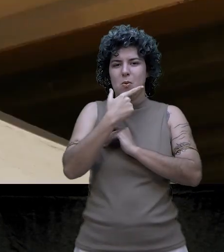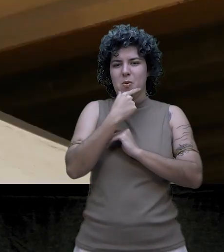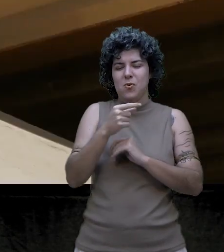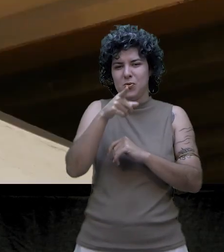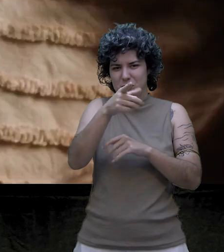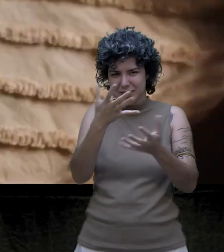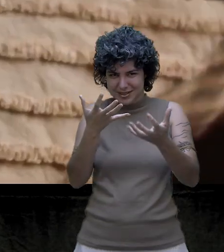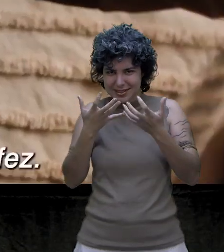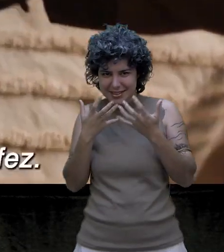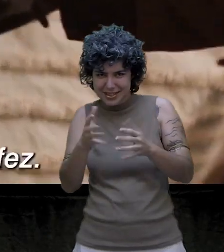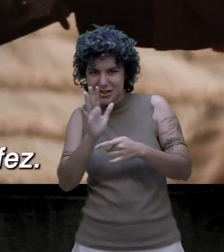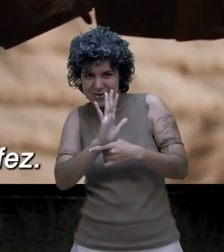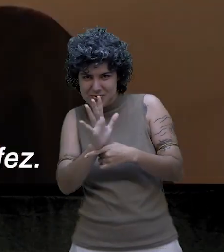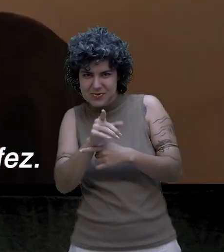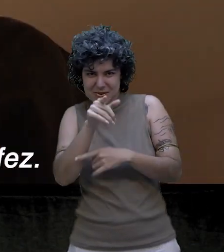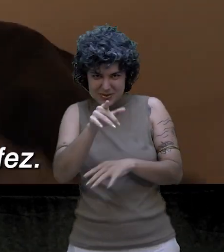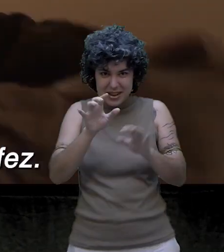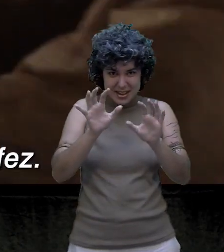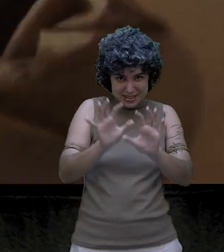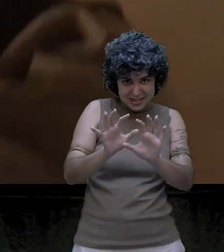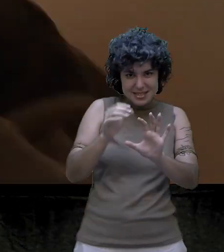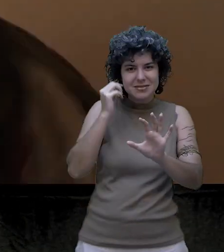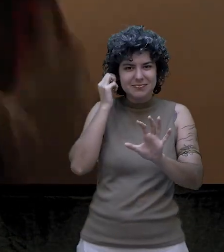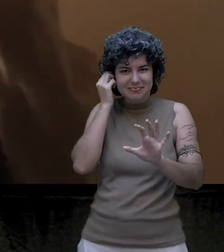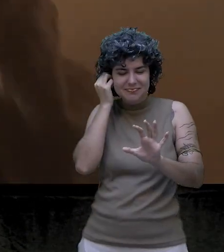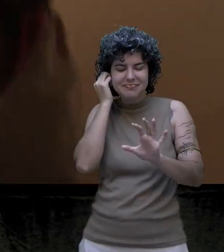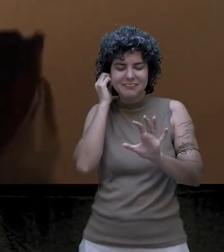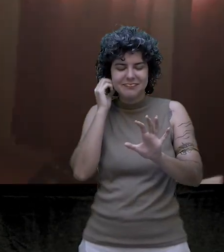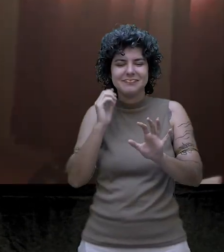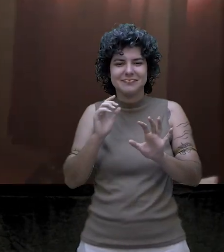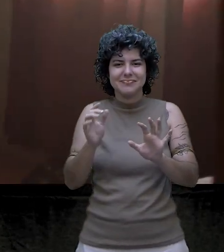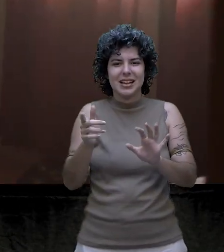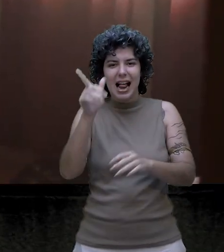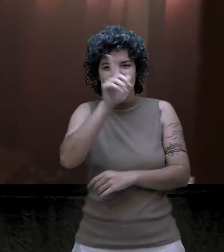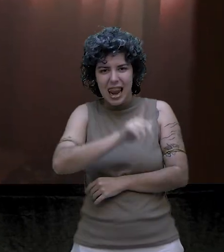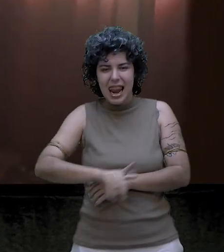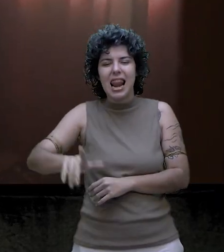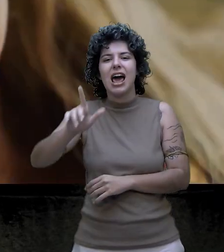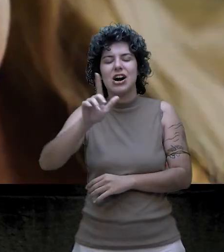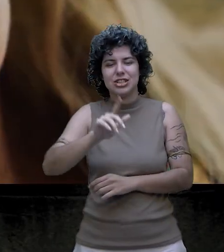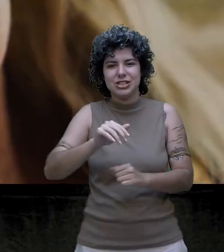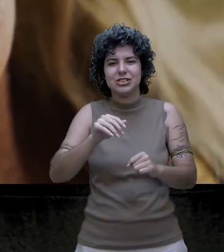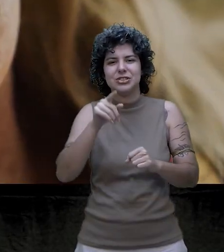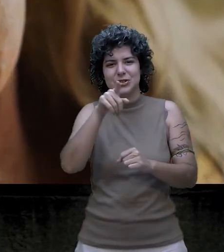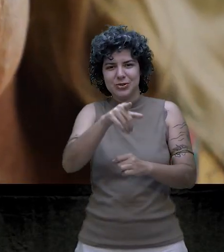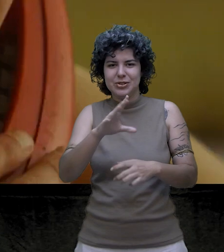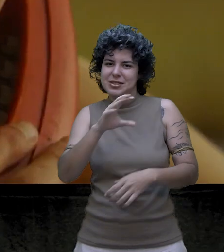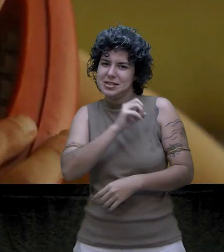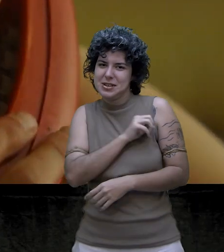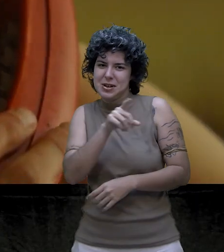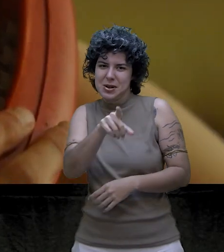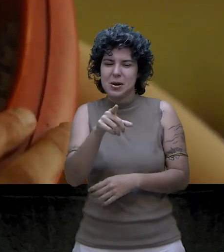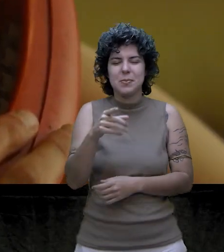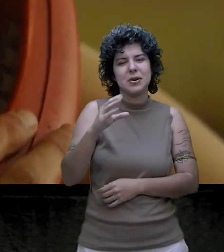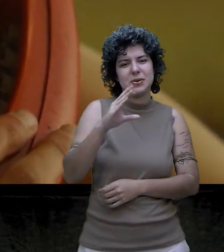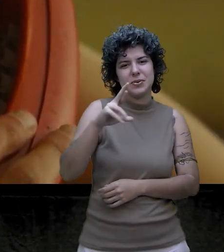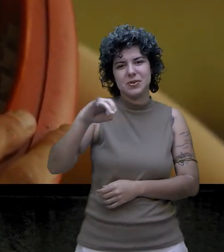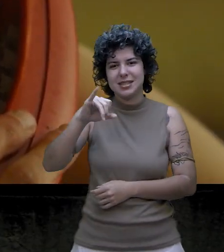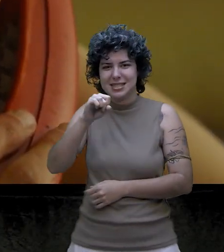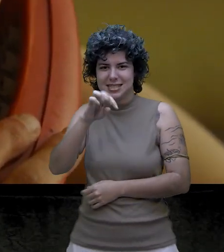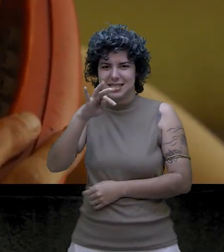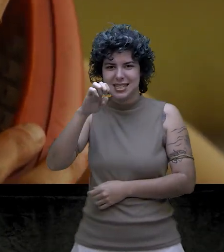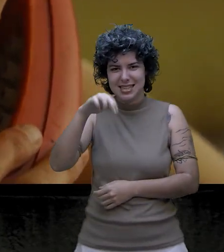homens, literalmente, em vez de serem enterradas pela narrativa, se ama Kristen Stewart sendo gótica, gay